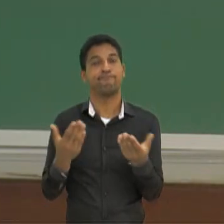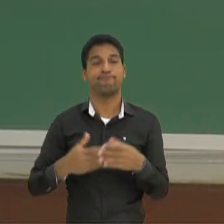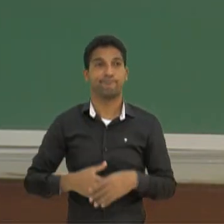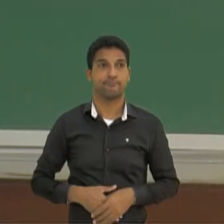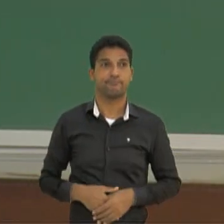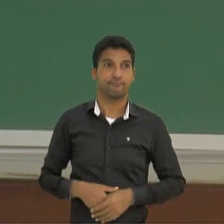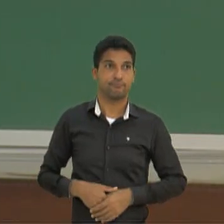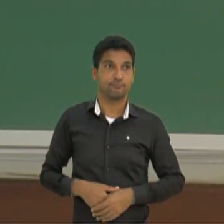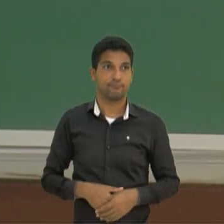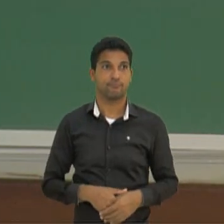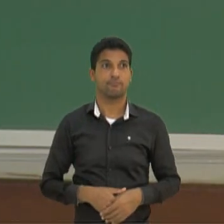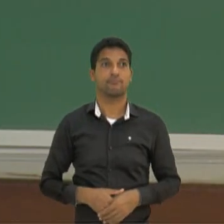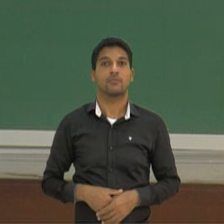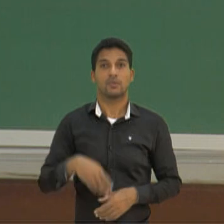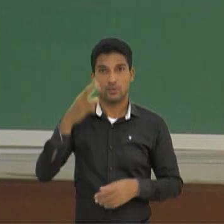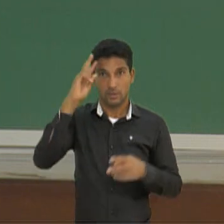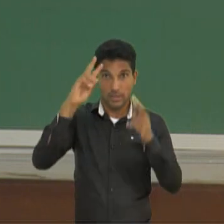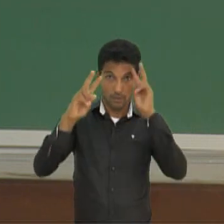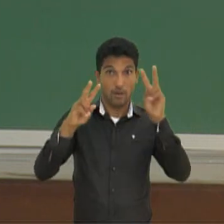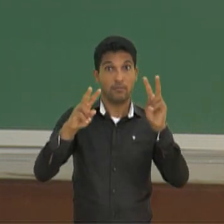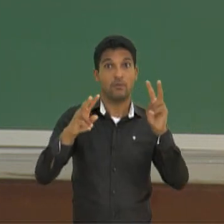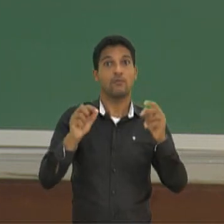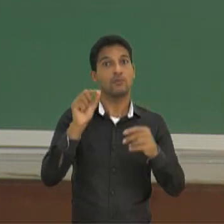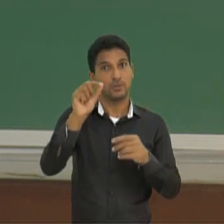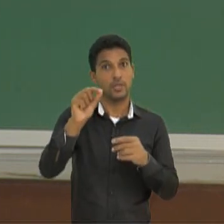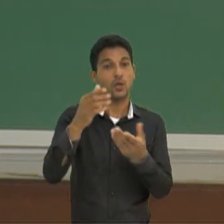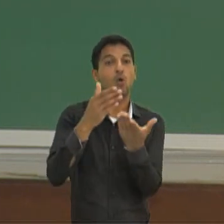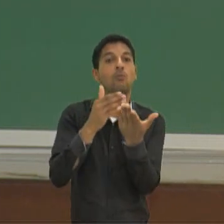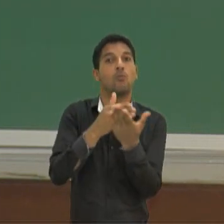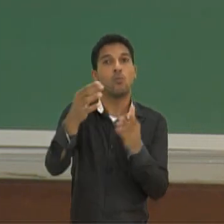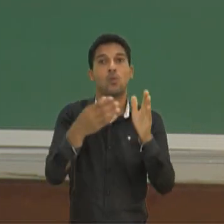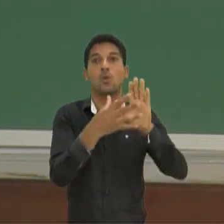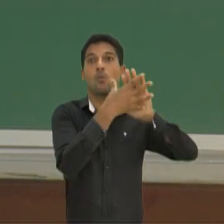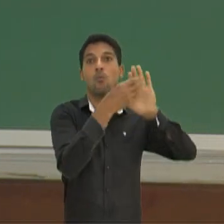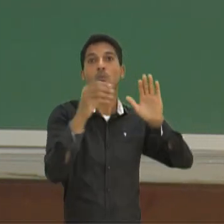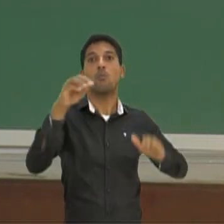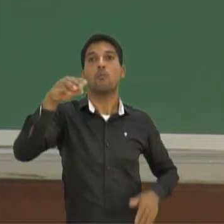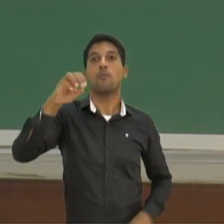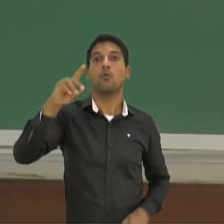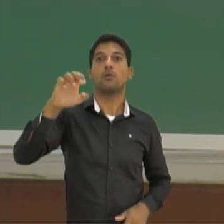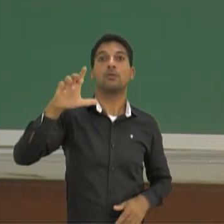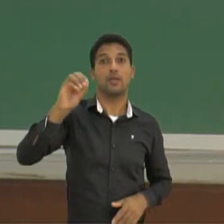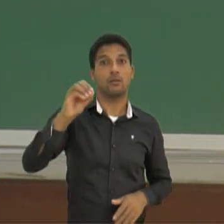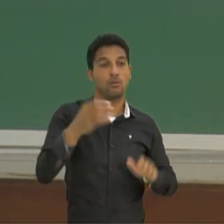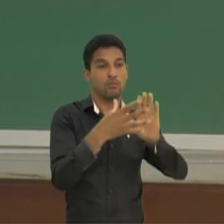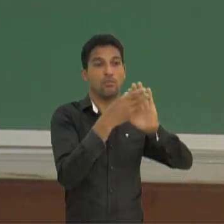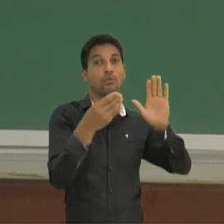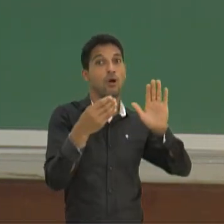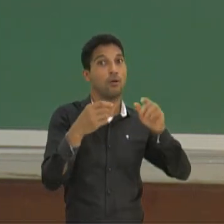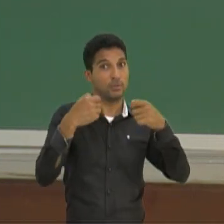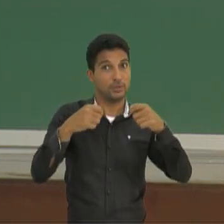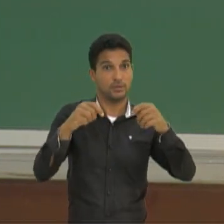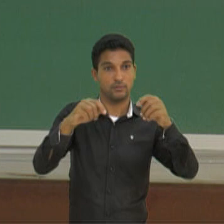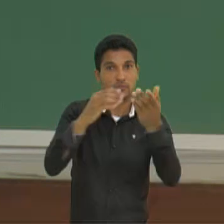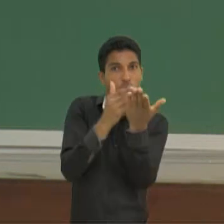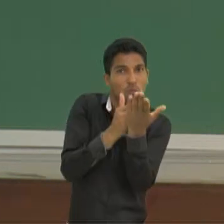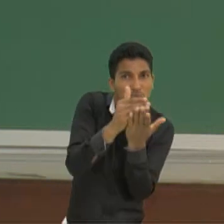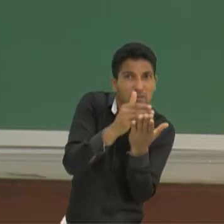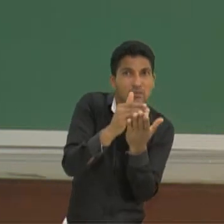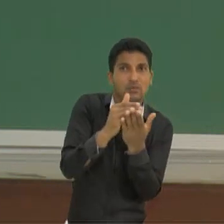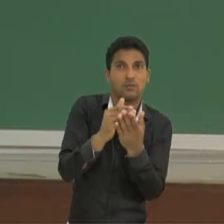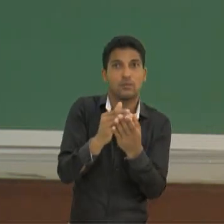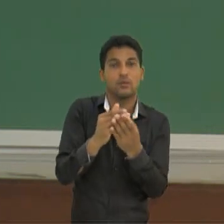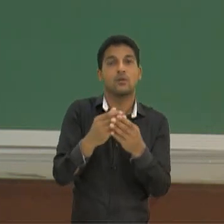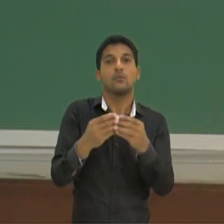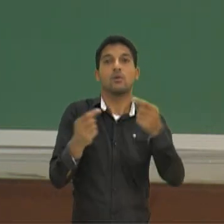olha. Então, lembre-se que no início vocês vão colocar o local, o dia, o mês e o ano, né? Vão ali identificar. E